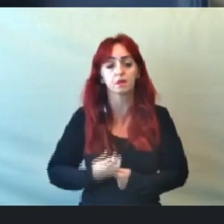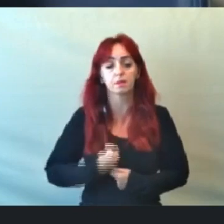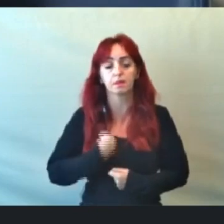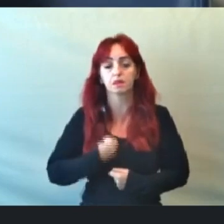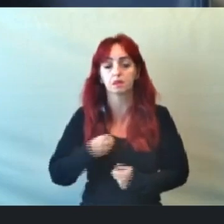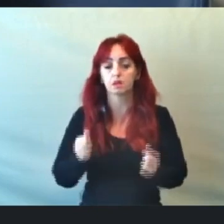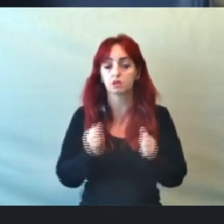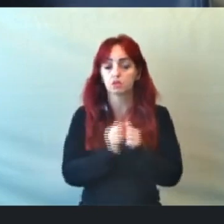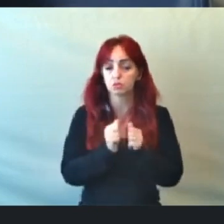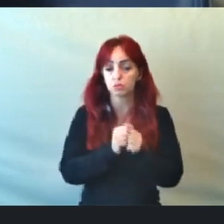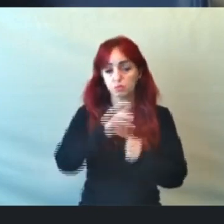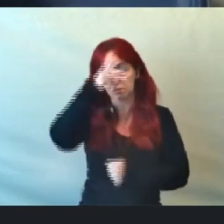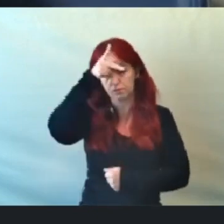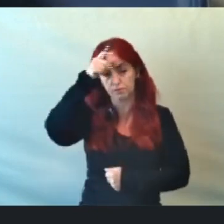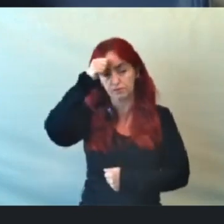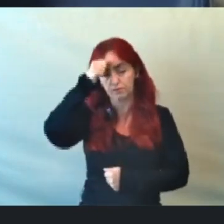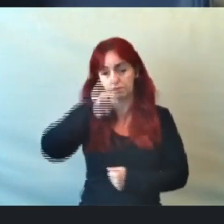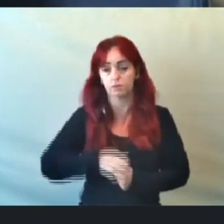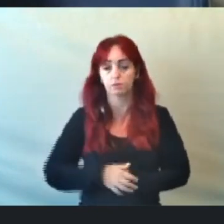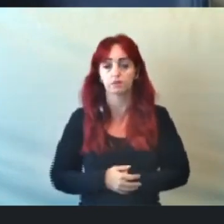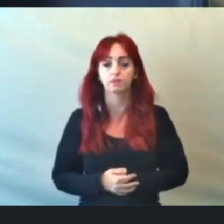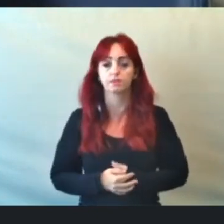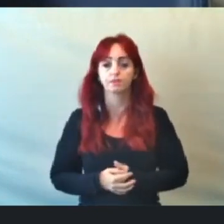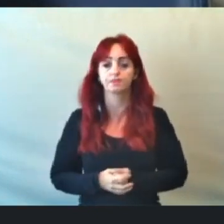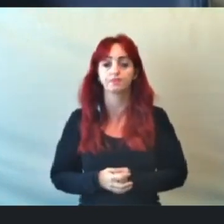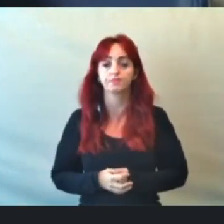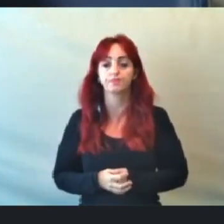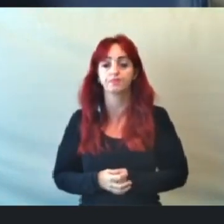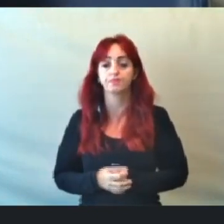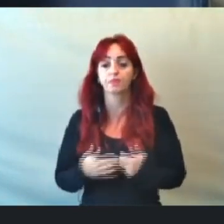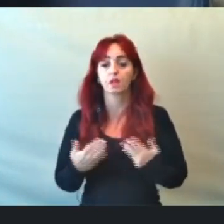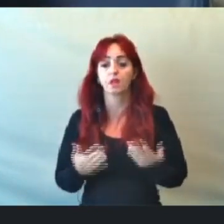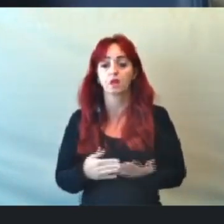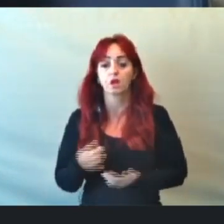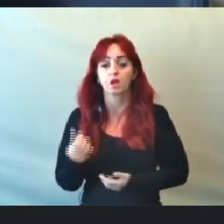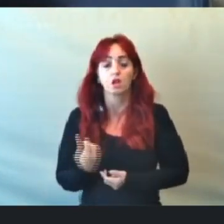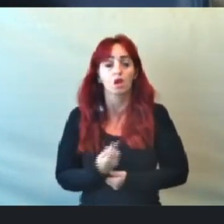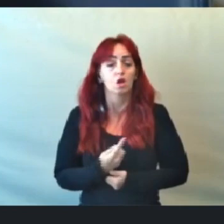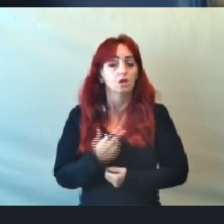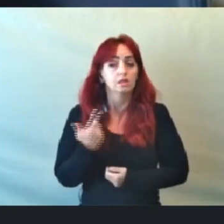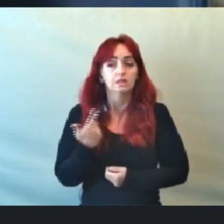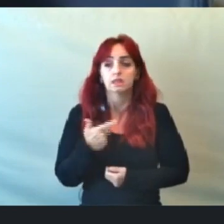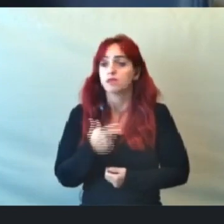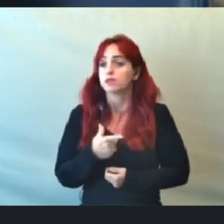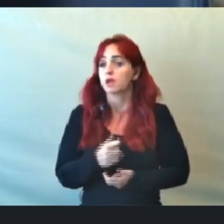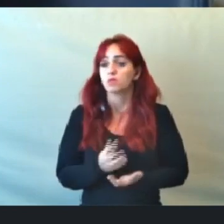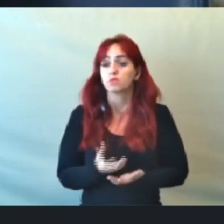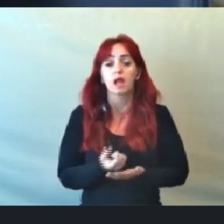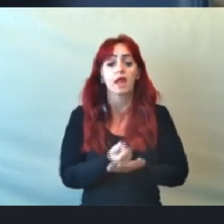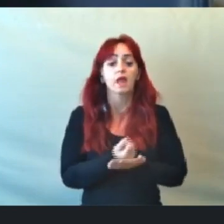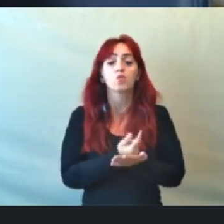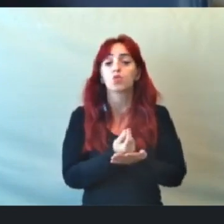Bom, nós não temos recursos, os recursos para pesquisa